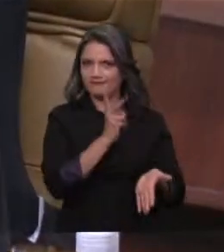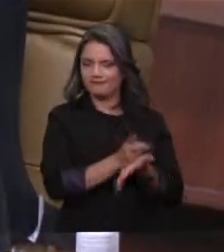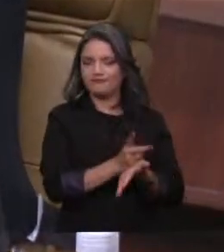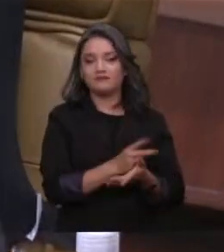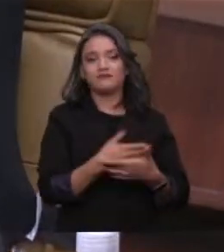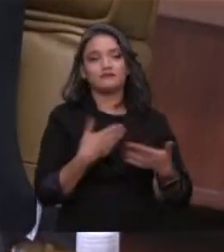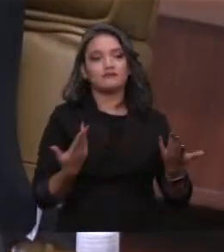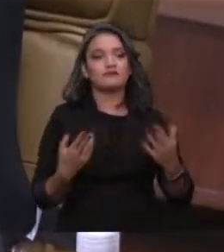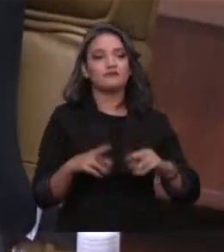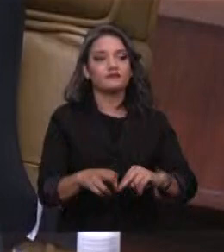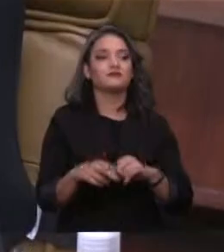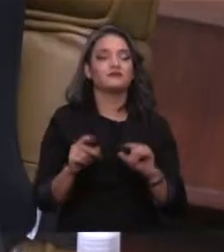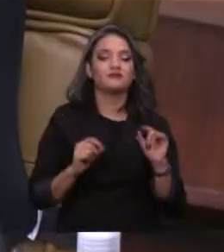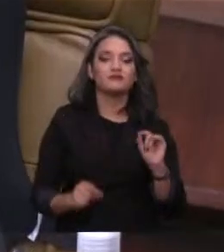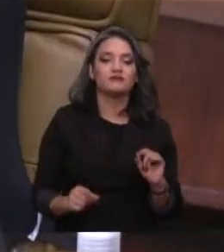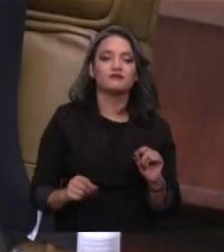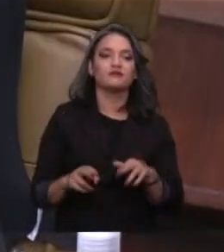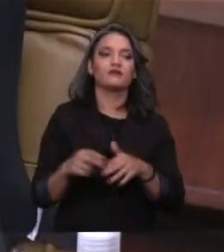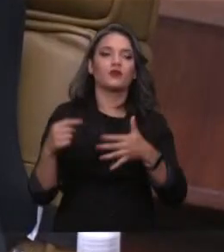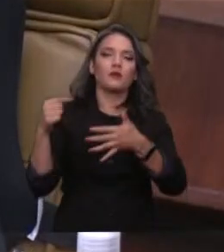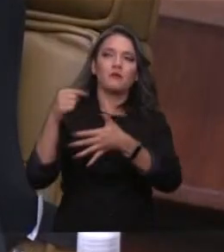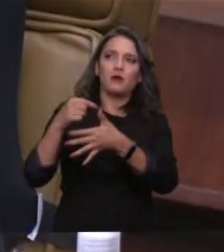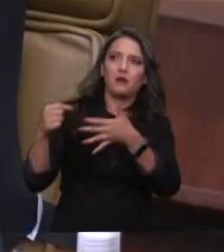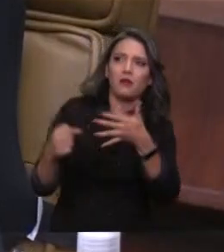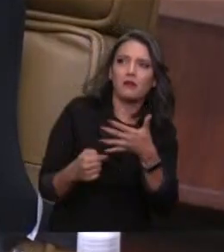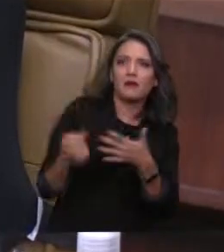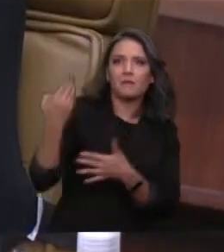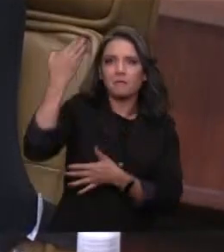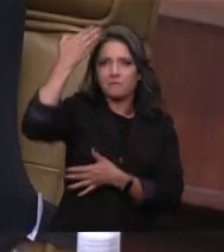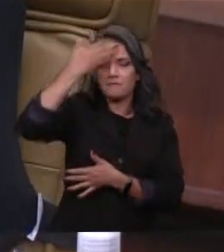meu entendimento é que, à luz dos elementos de prova,